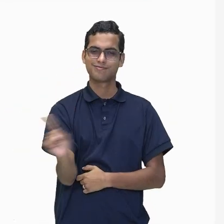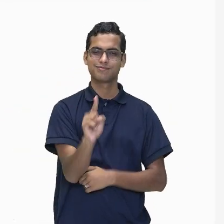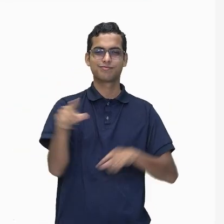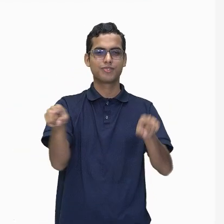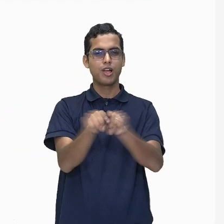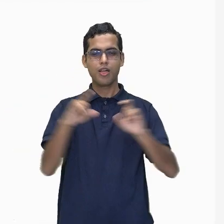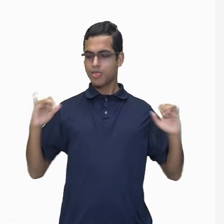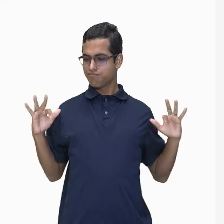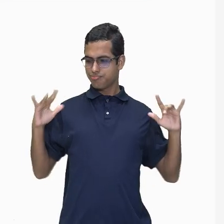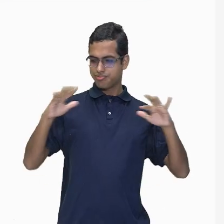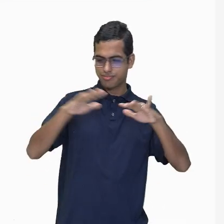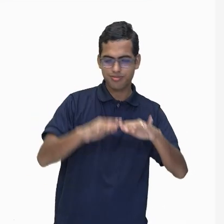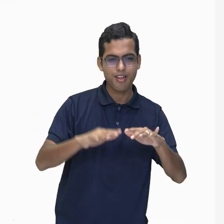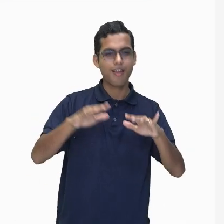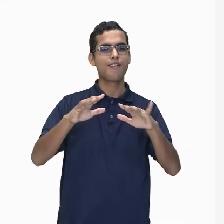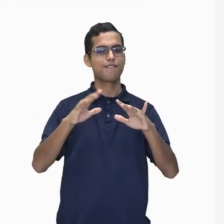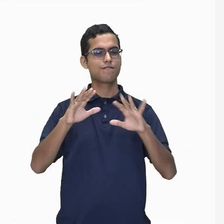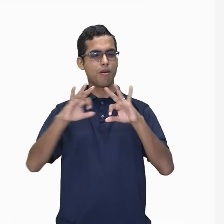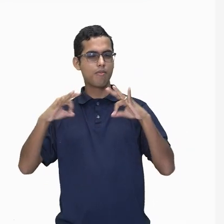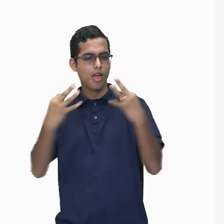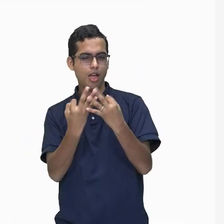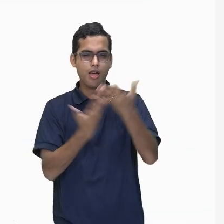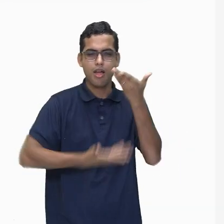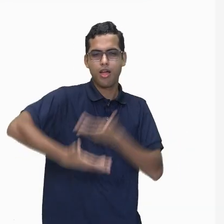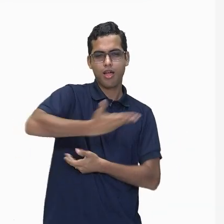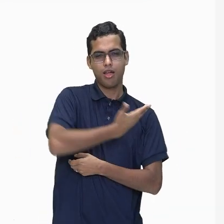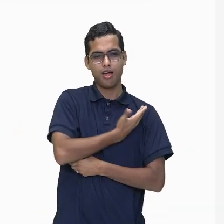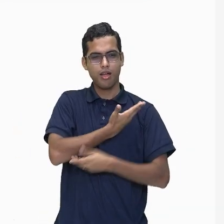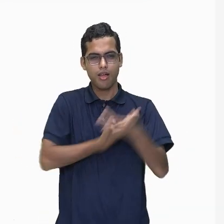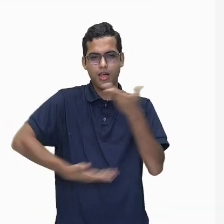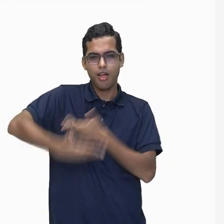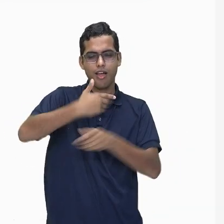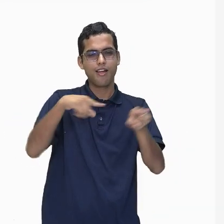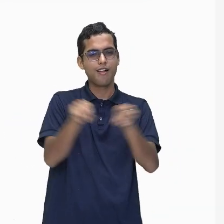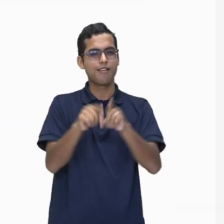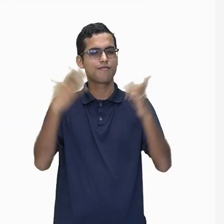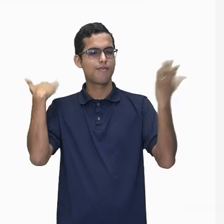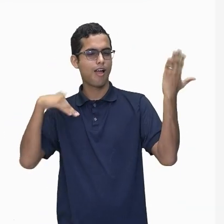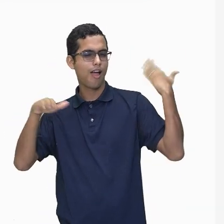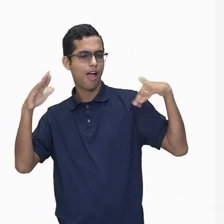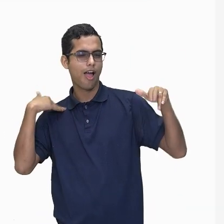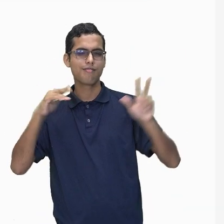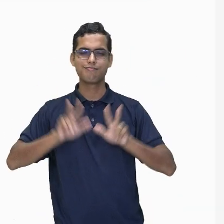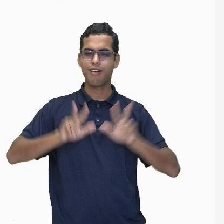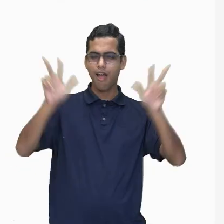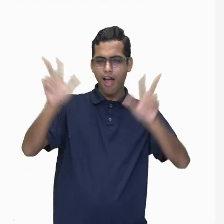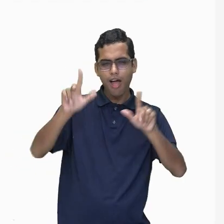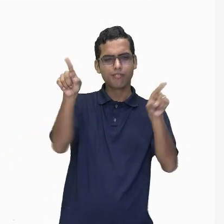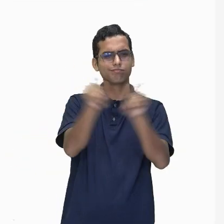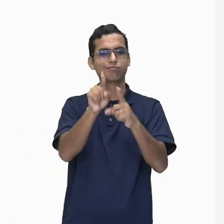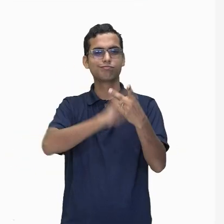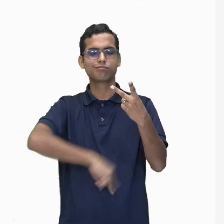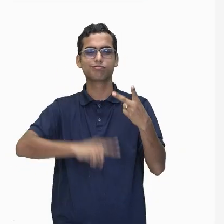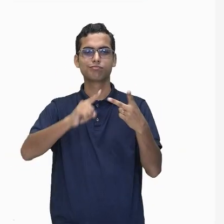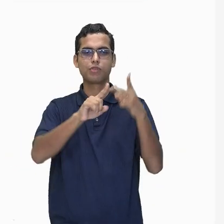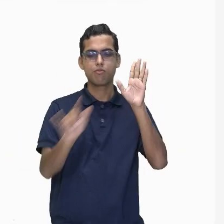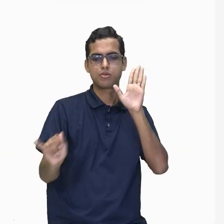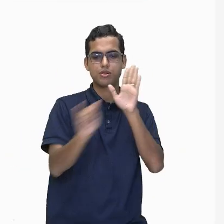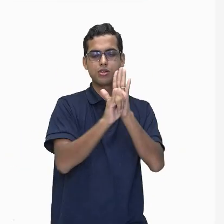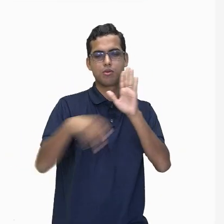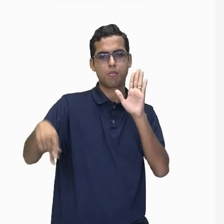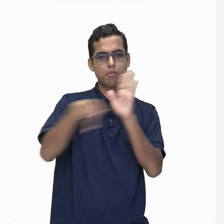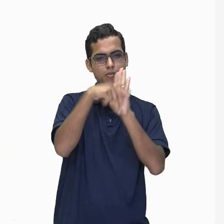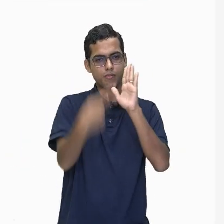encontro, lazer e identidade. Em quadras comunitárias, escolas rurais